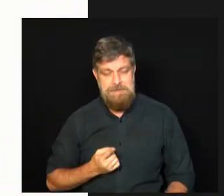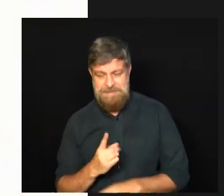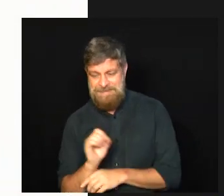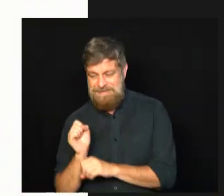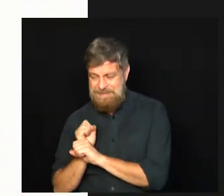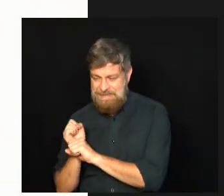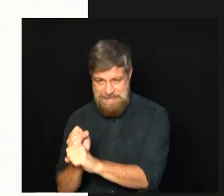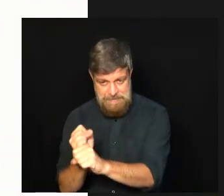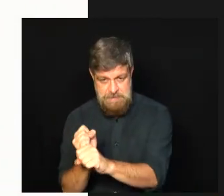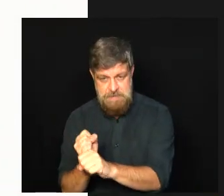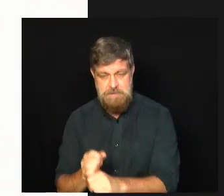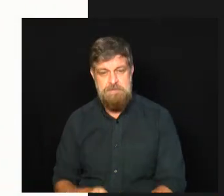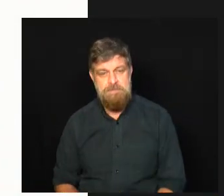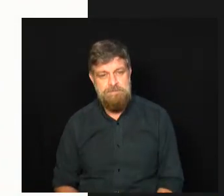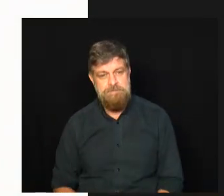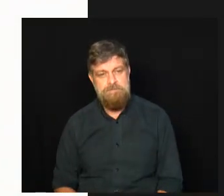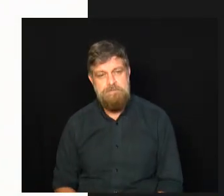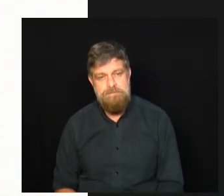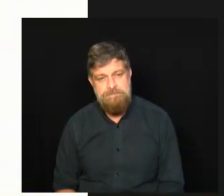anos seguidos?